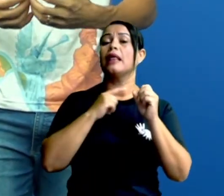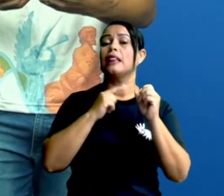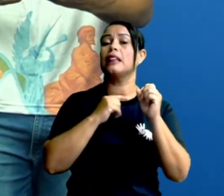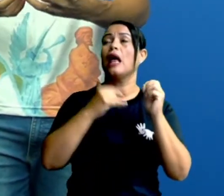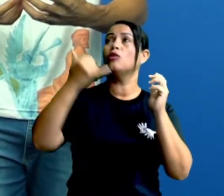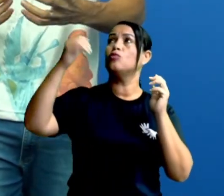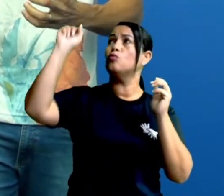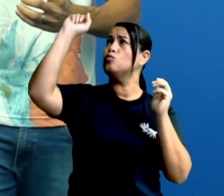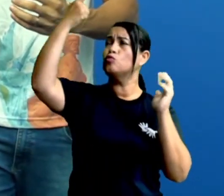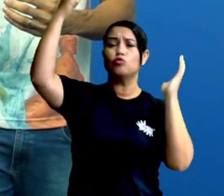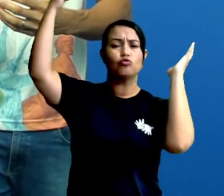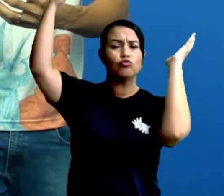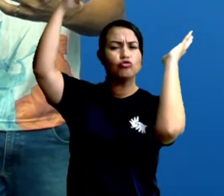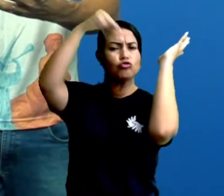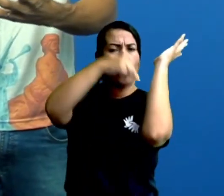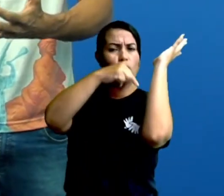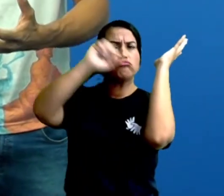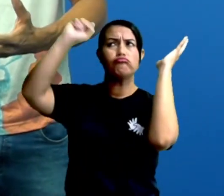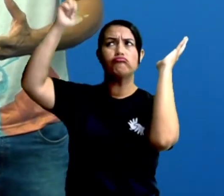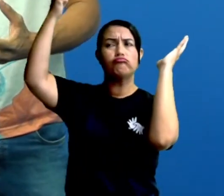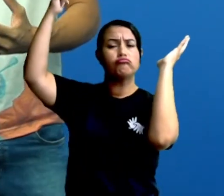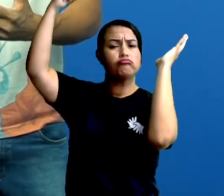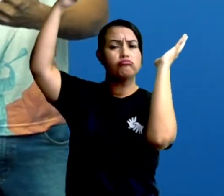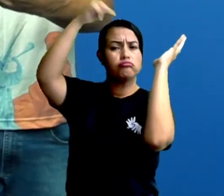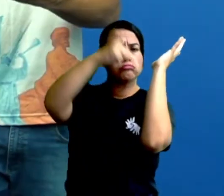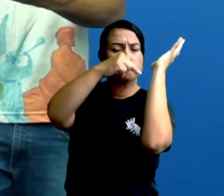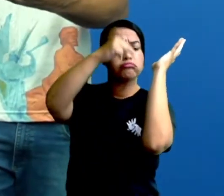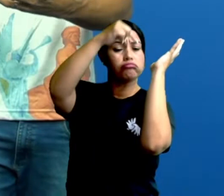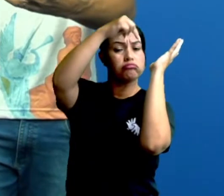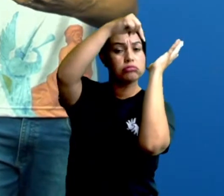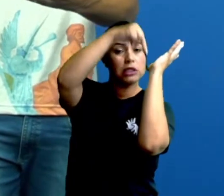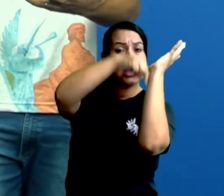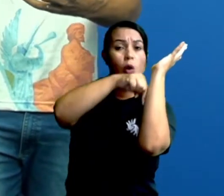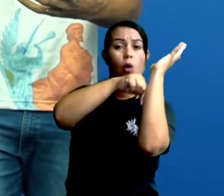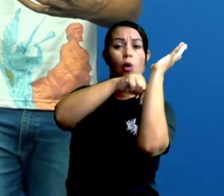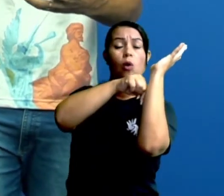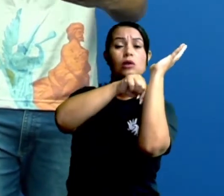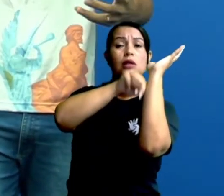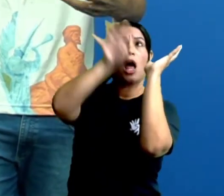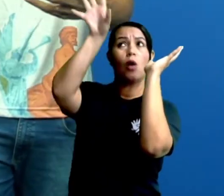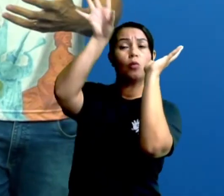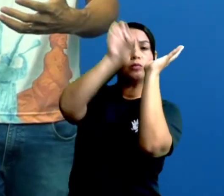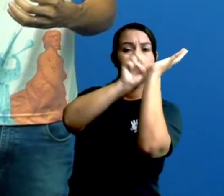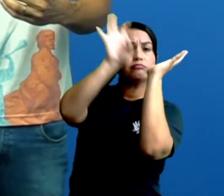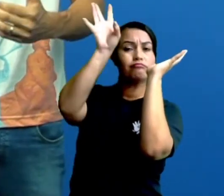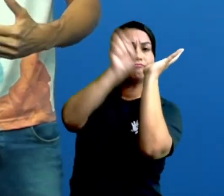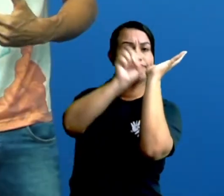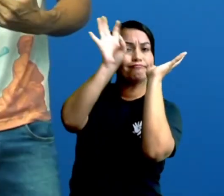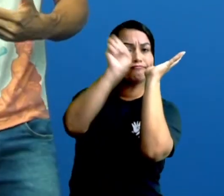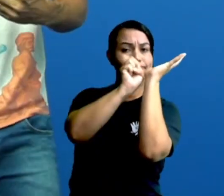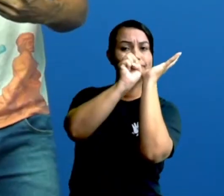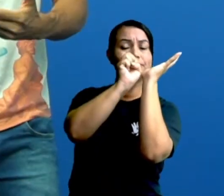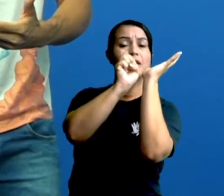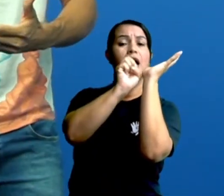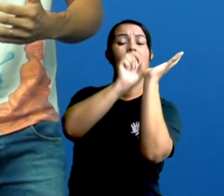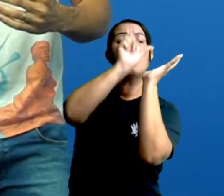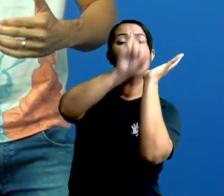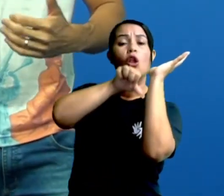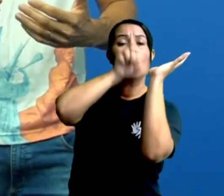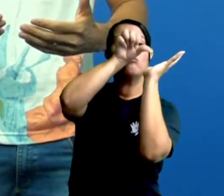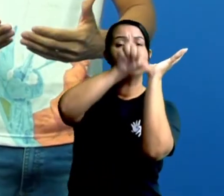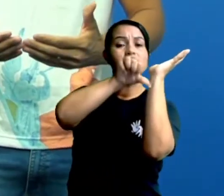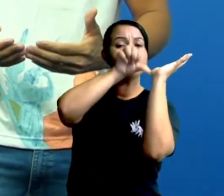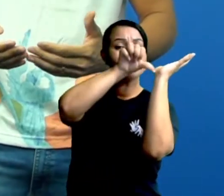da energia do sol, através da energia solar, essa energia luminosa, da luminosidade, ela é convertida,